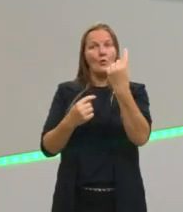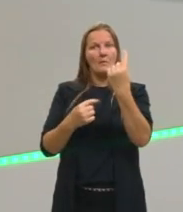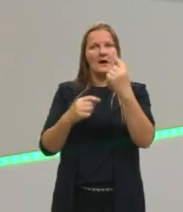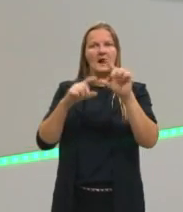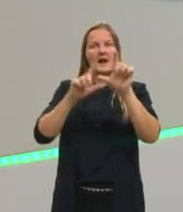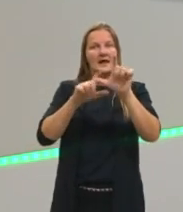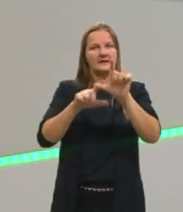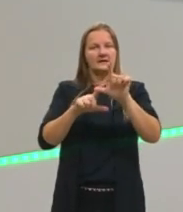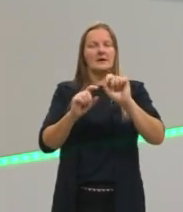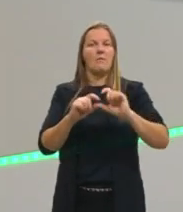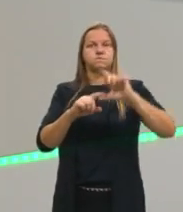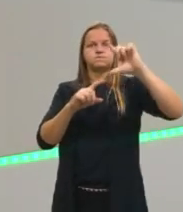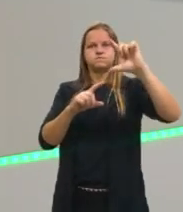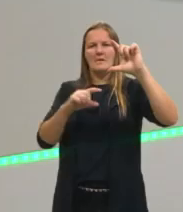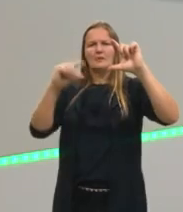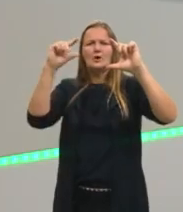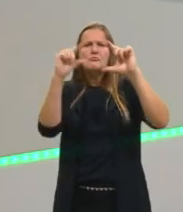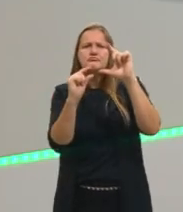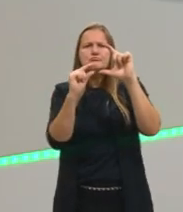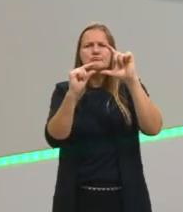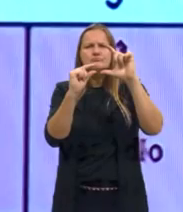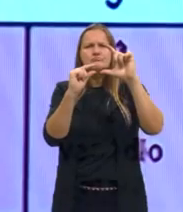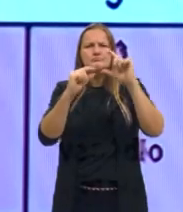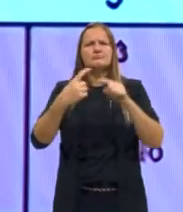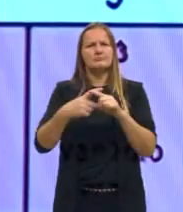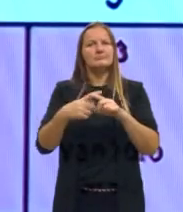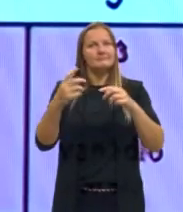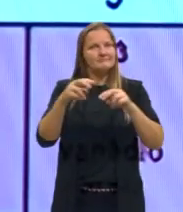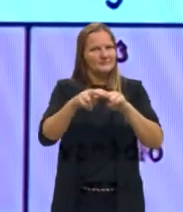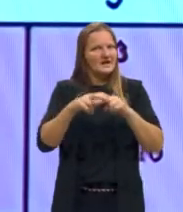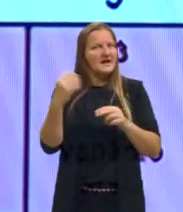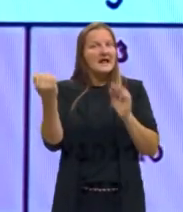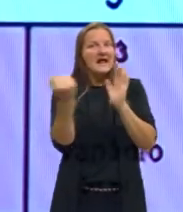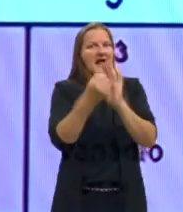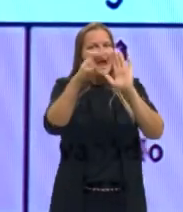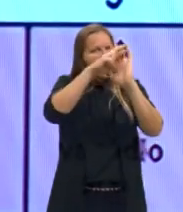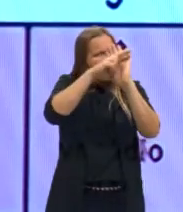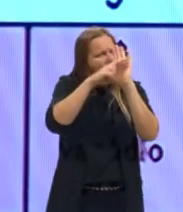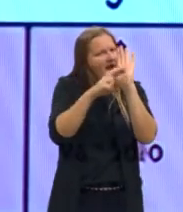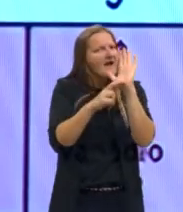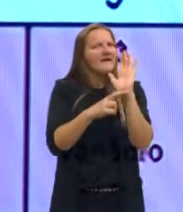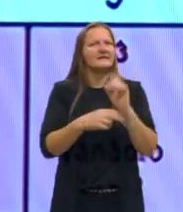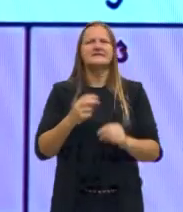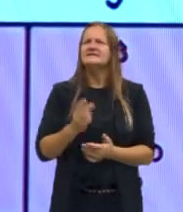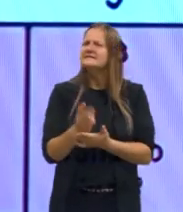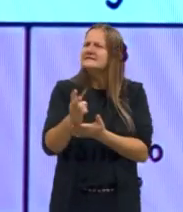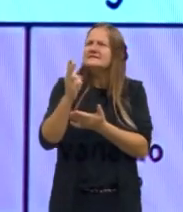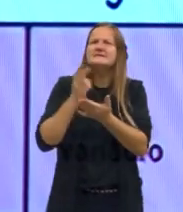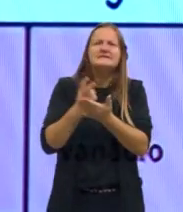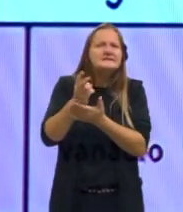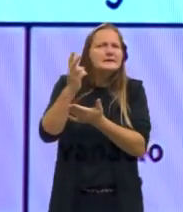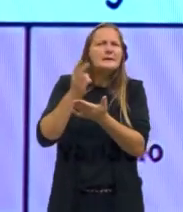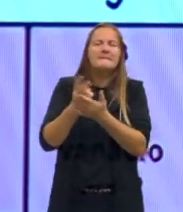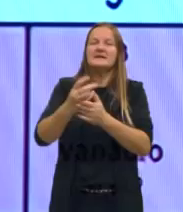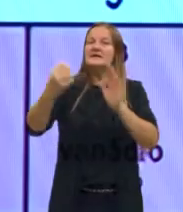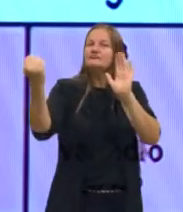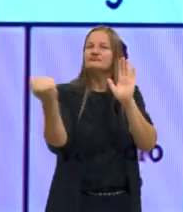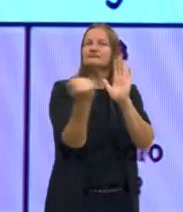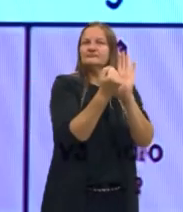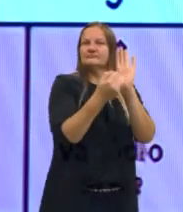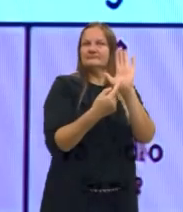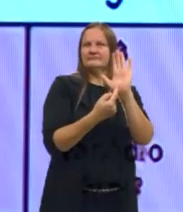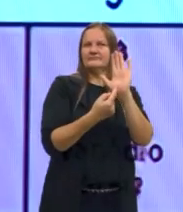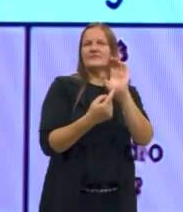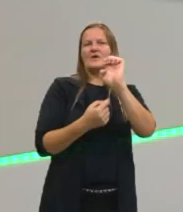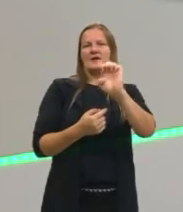ser minúscula tá então uma letra maiúscula e minúscula maiúscula minúscula sempre vai ser assim a simbologia do